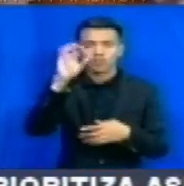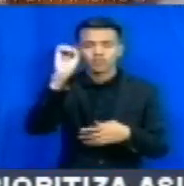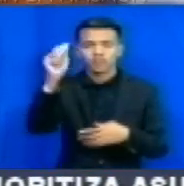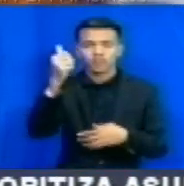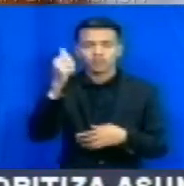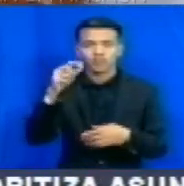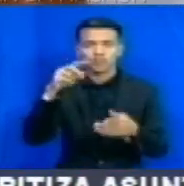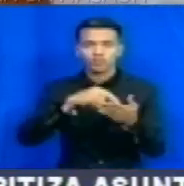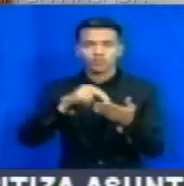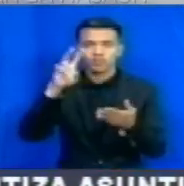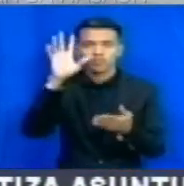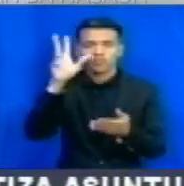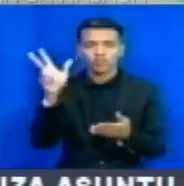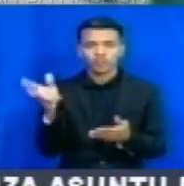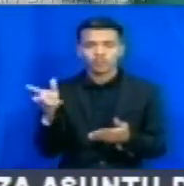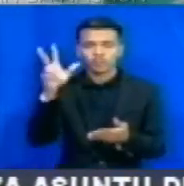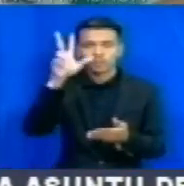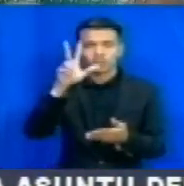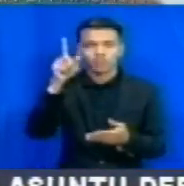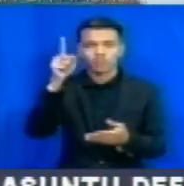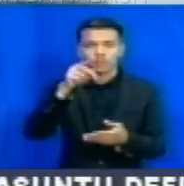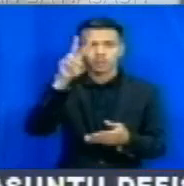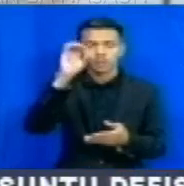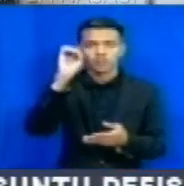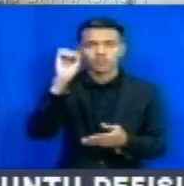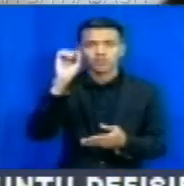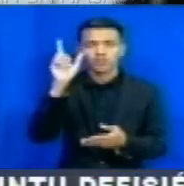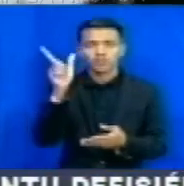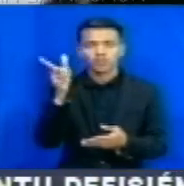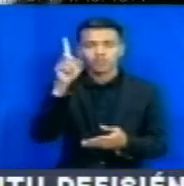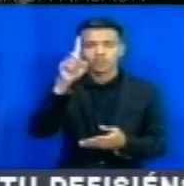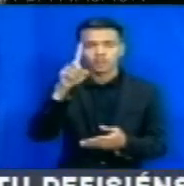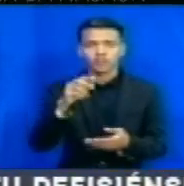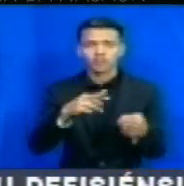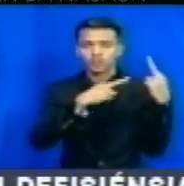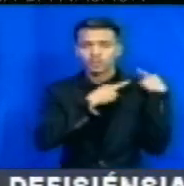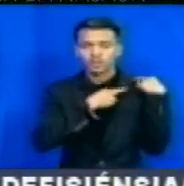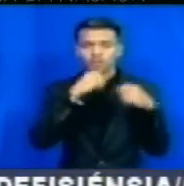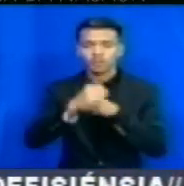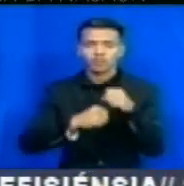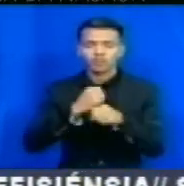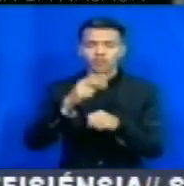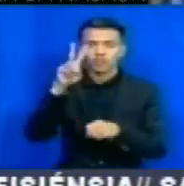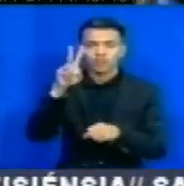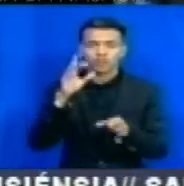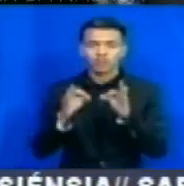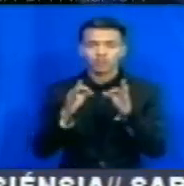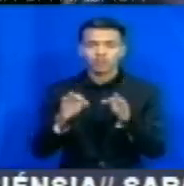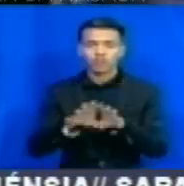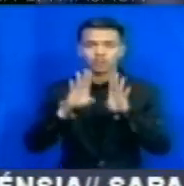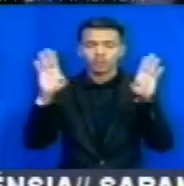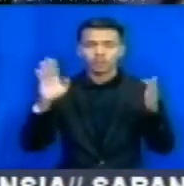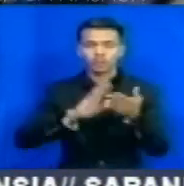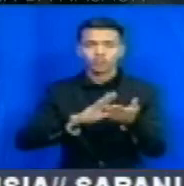no Decreto-Lei número Tolunulu Resin Tolu para Rihun Rua Sanulu Resinida. Assume cargo Totinan Rua, no ne Diretiva Escola